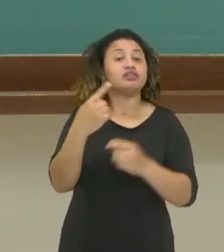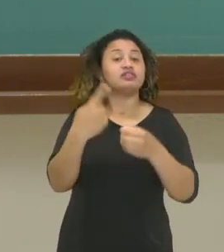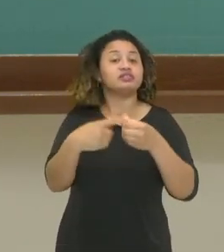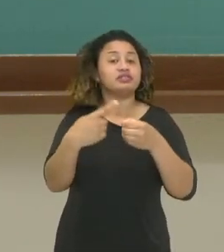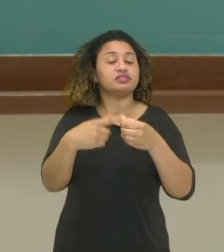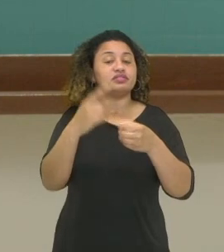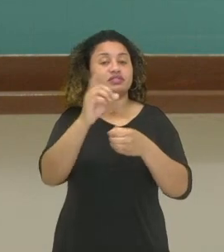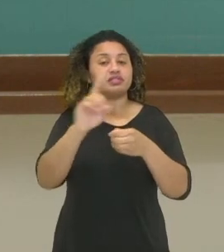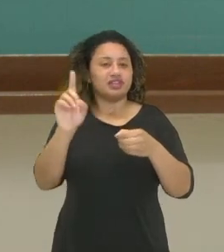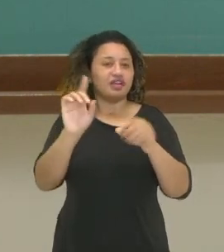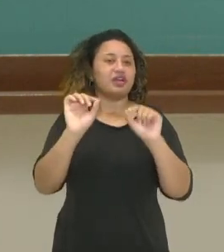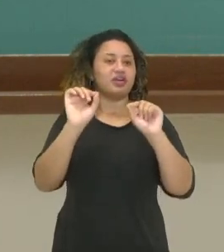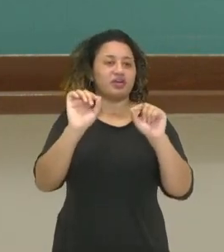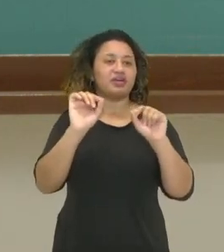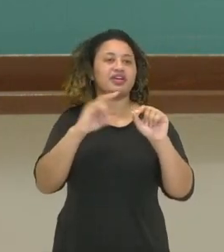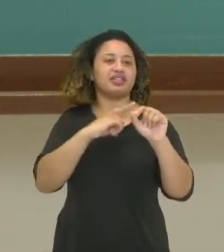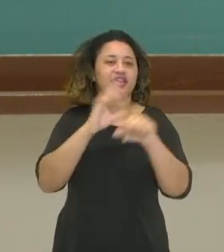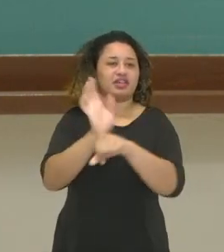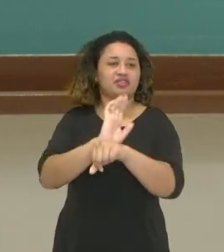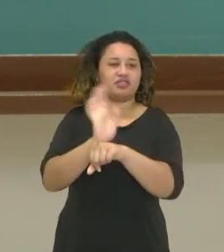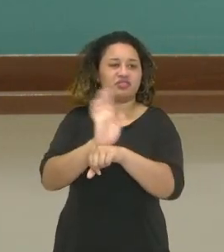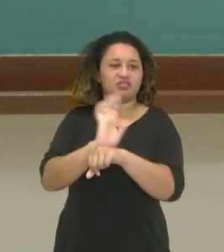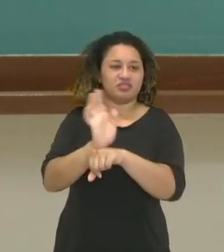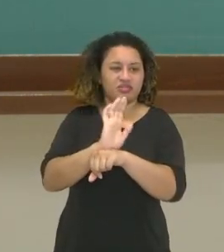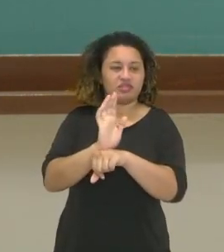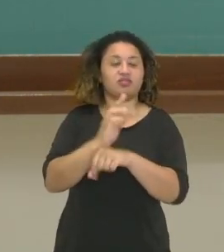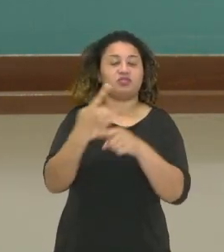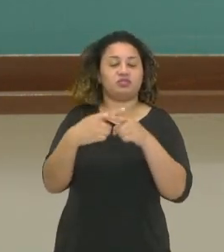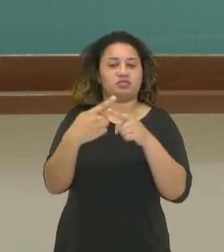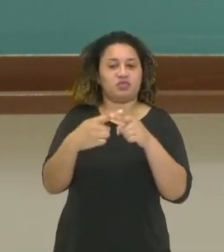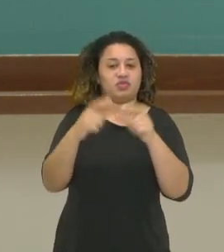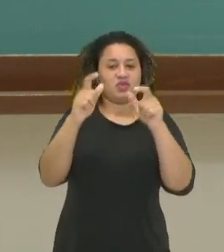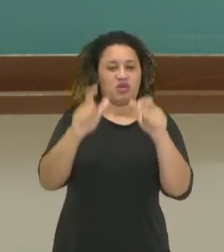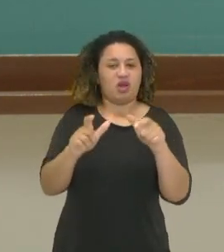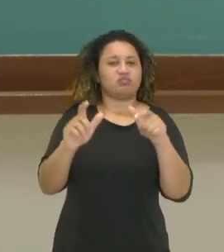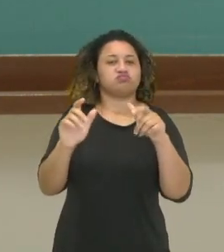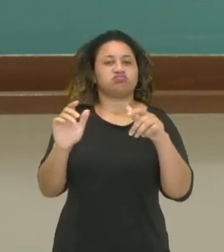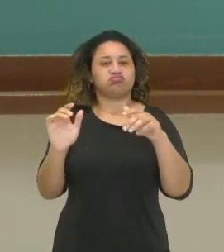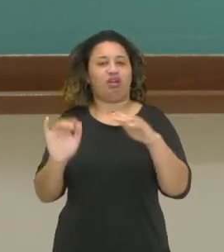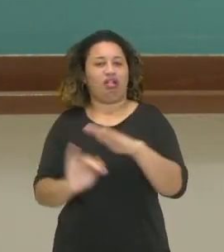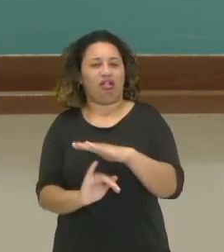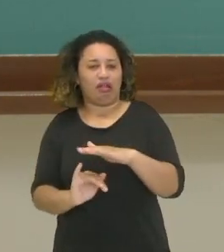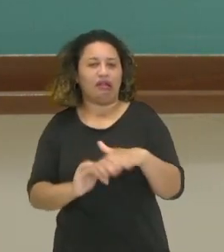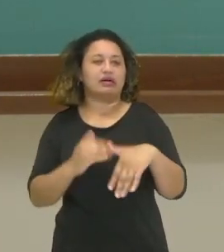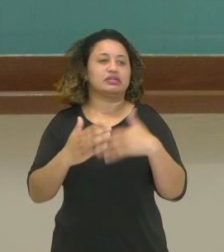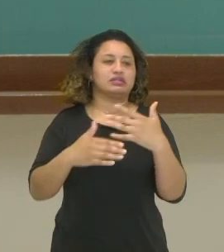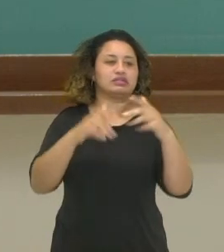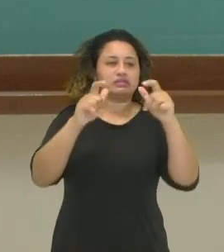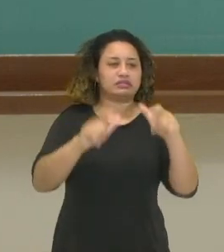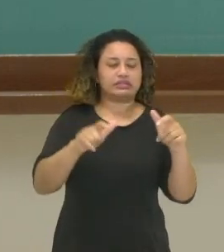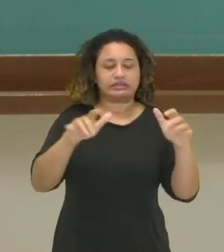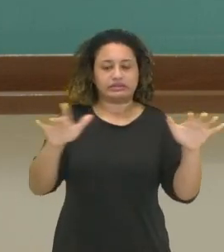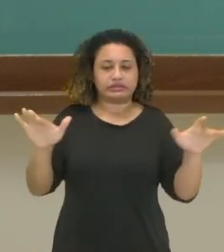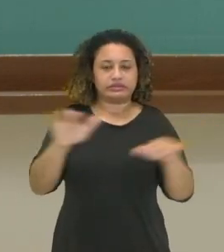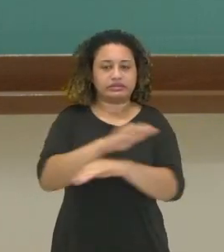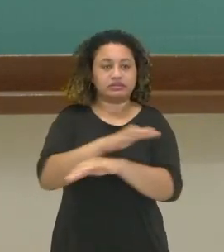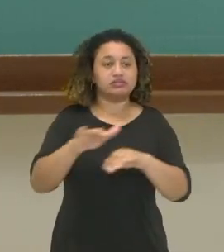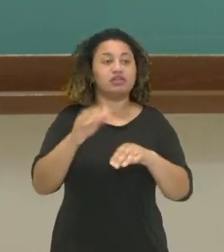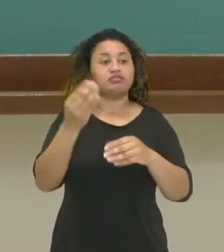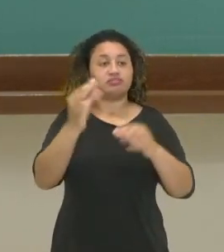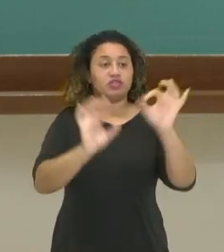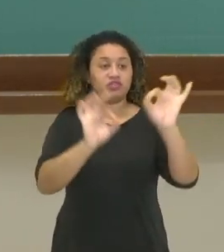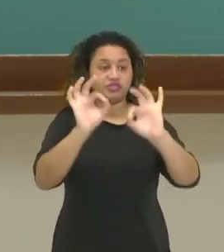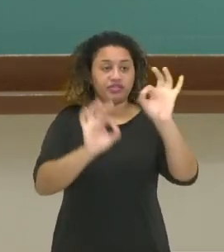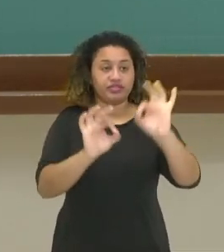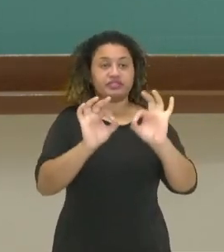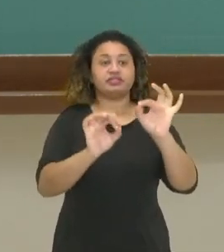Deus se notabilizou no filme por ser um inferno, um asfalto selvagem, então eu vou colocando